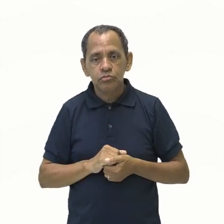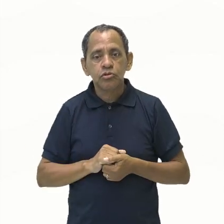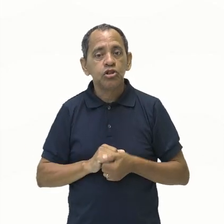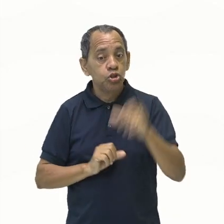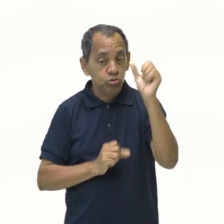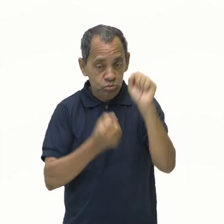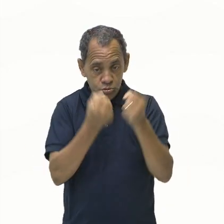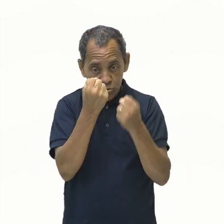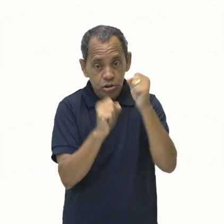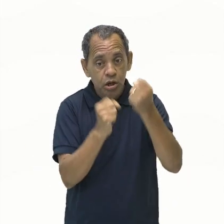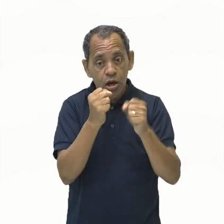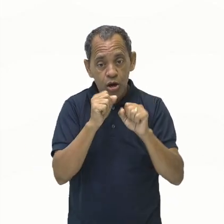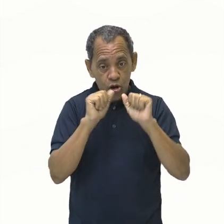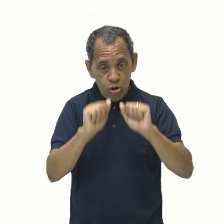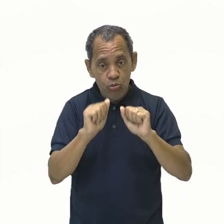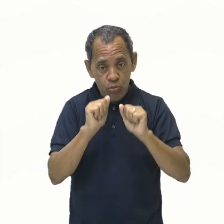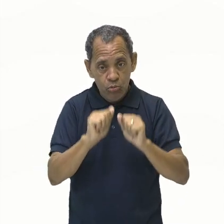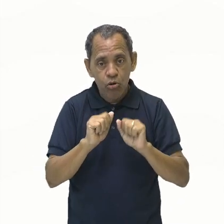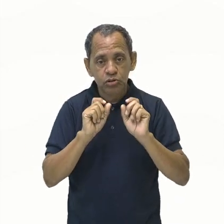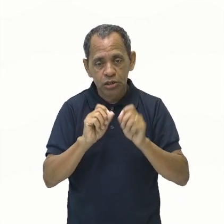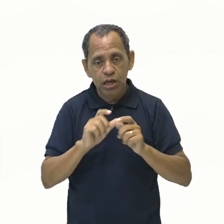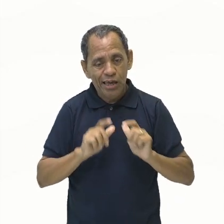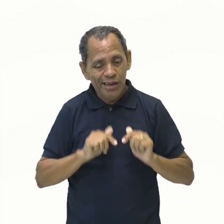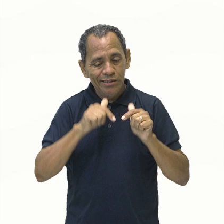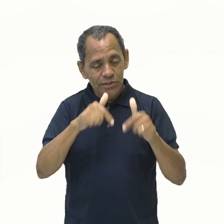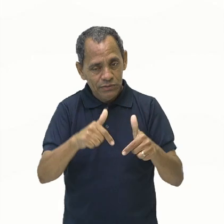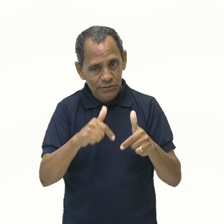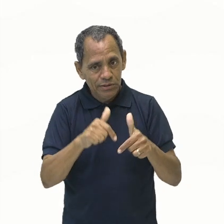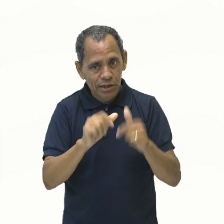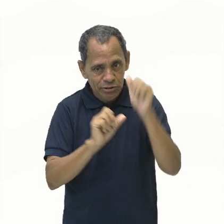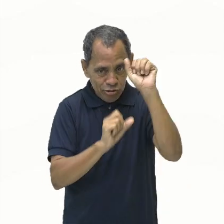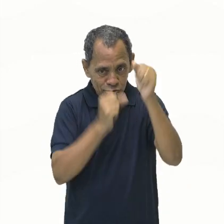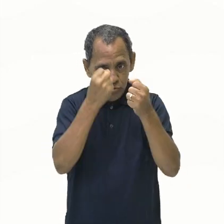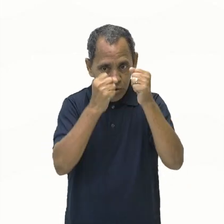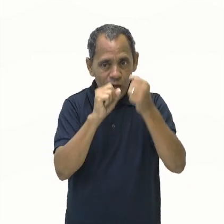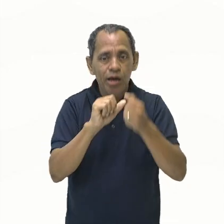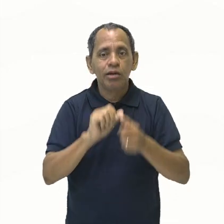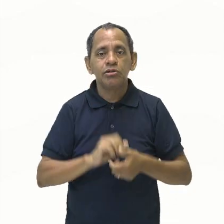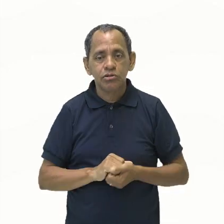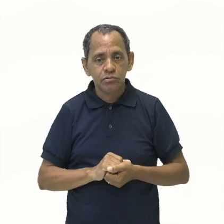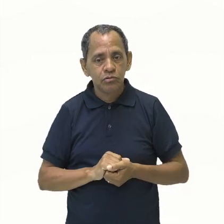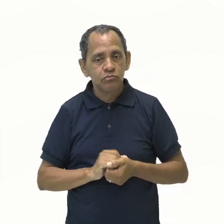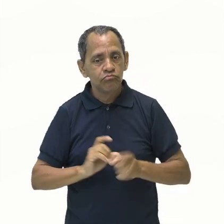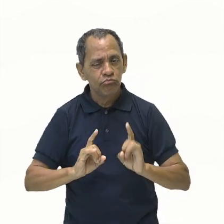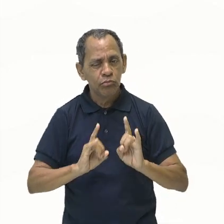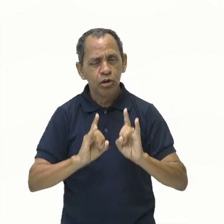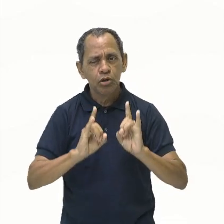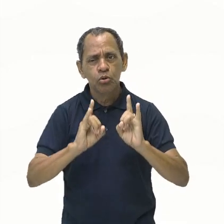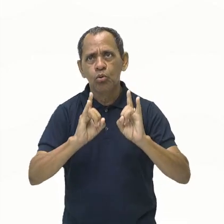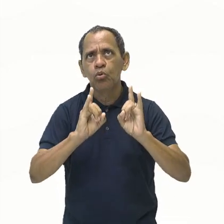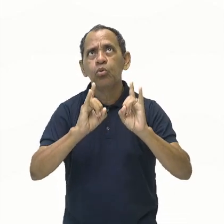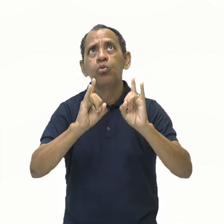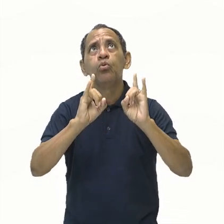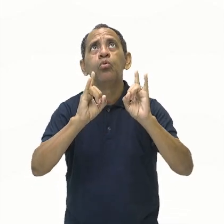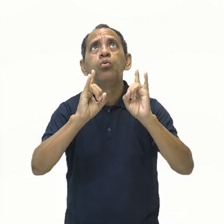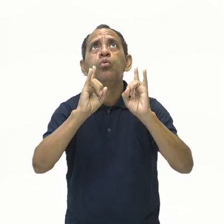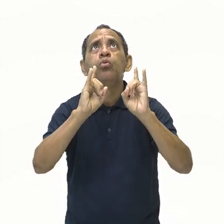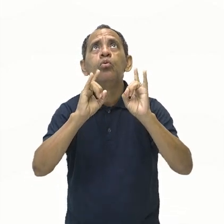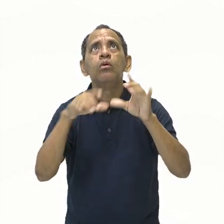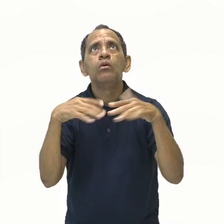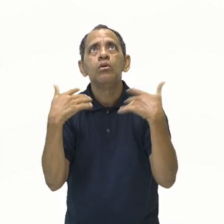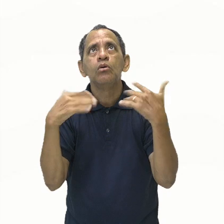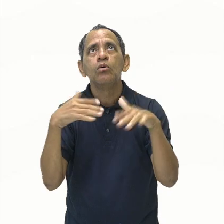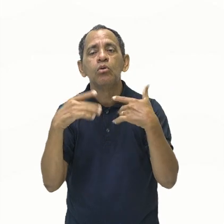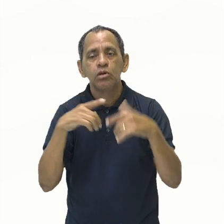industrial, vindo de atividades industriais, né? Quando a gente vai fazer um prédio muito grande, traz muito entulho.